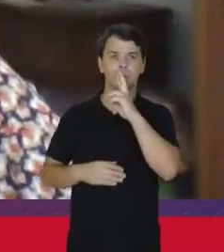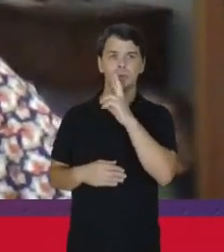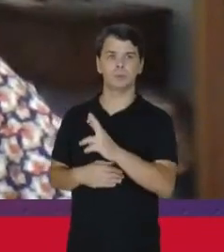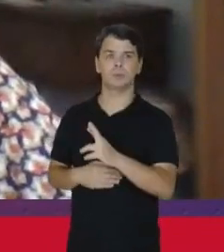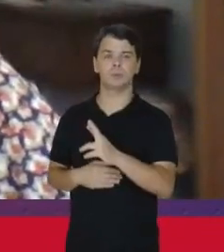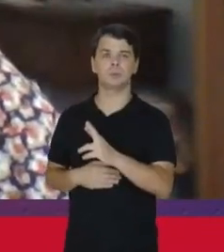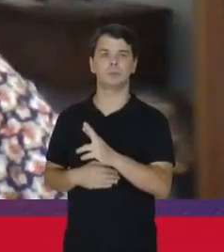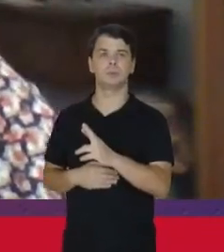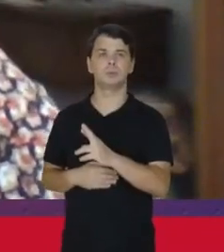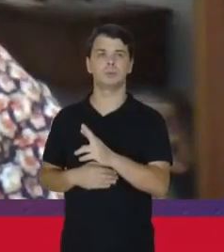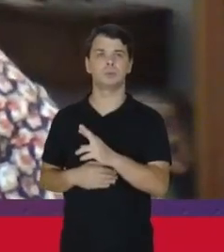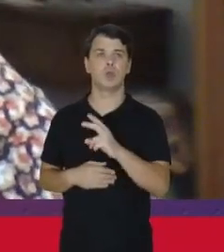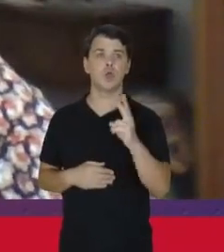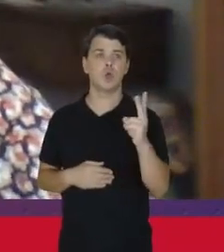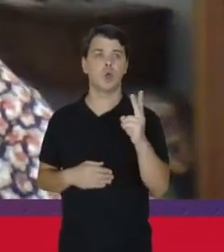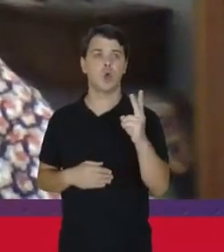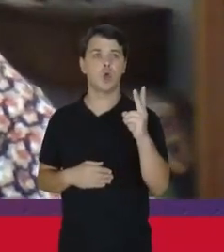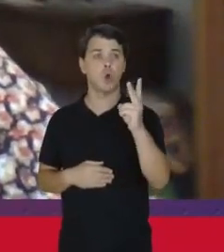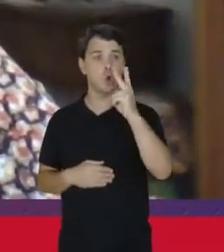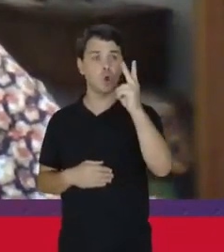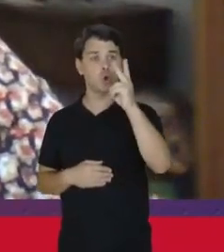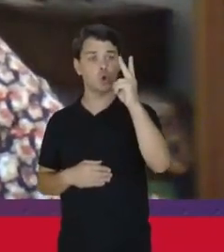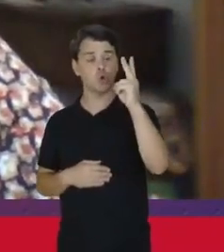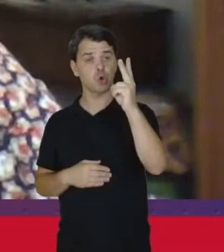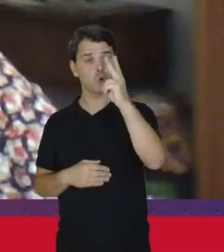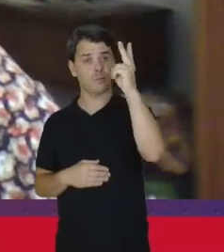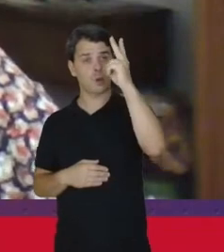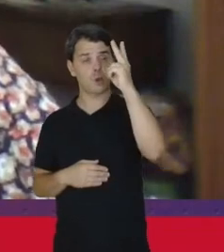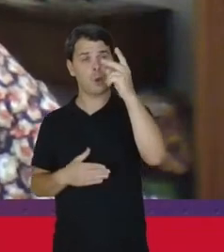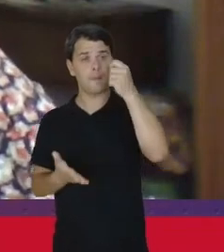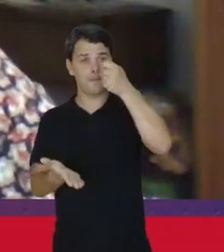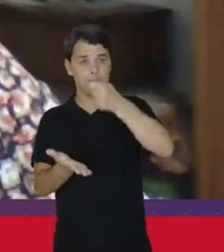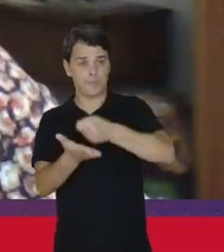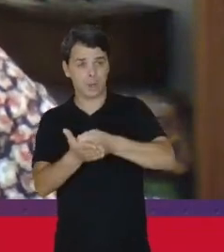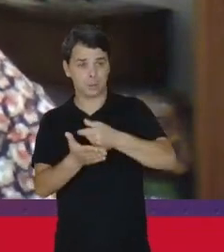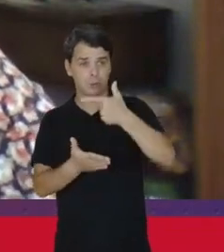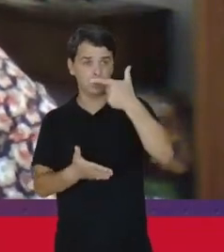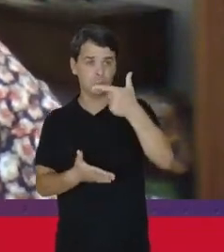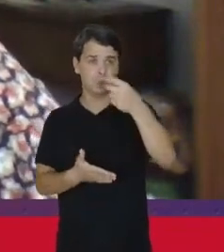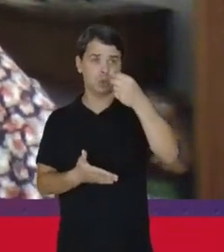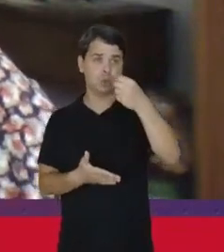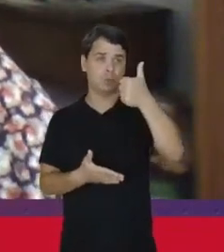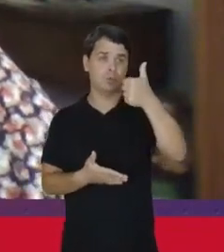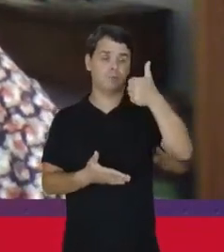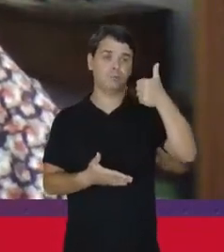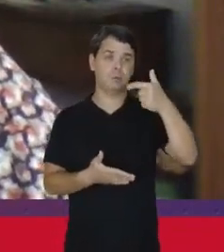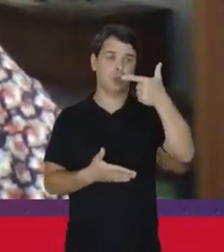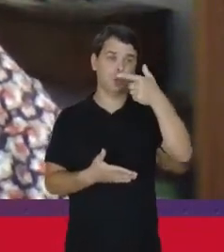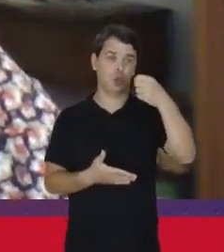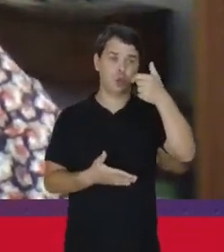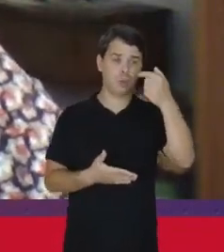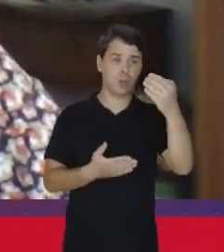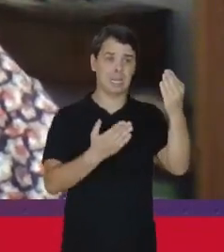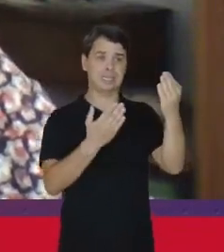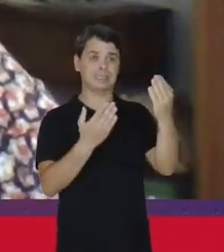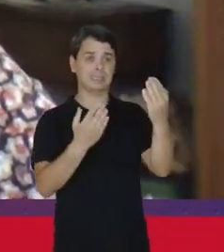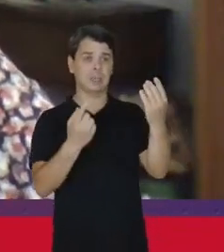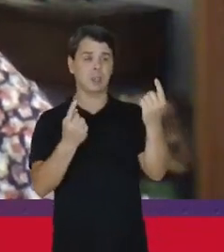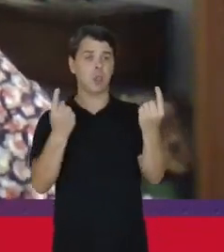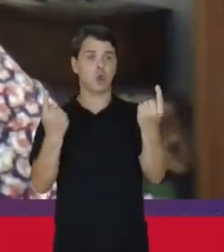resultados do valor dos benefícios pagos no ano de 2021, na comparação